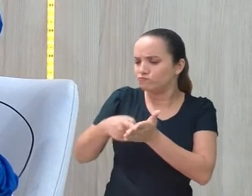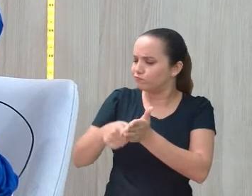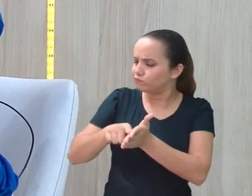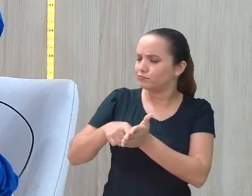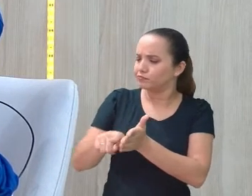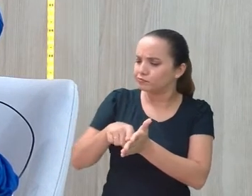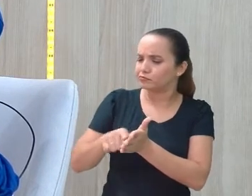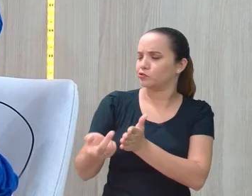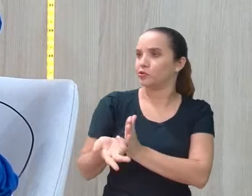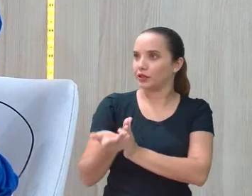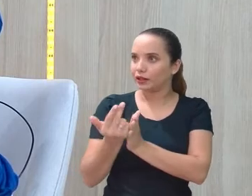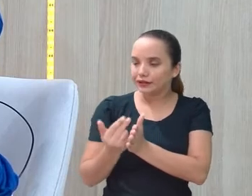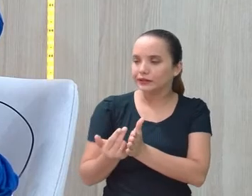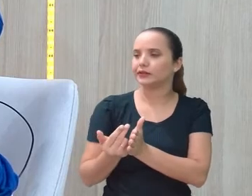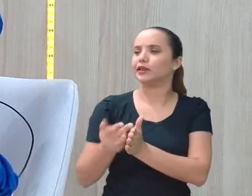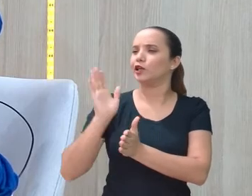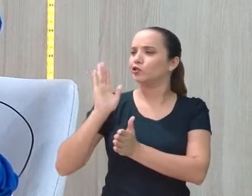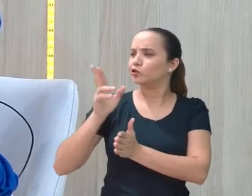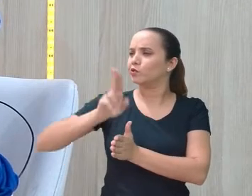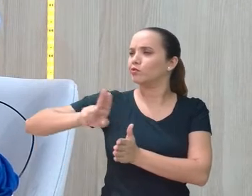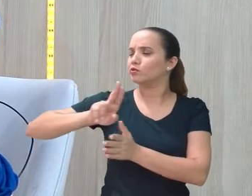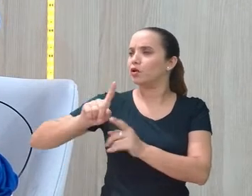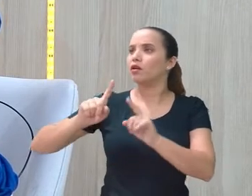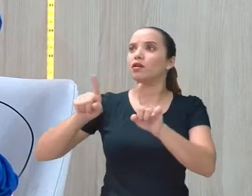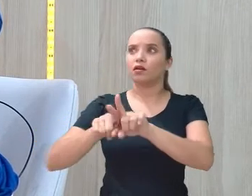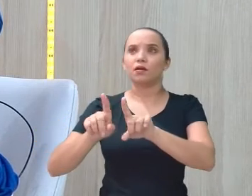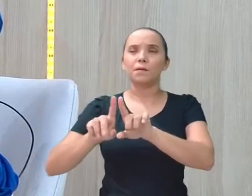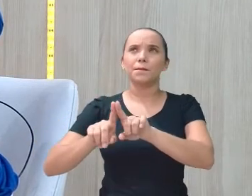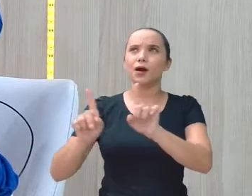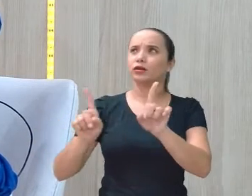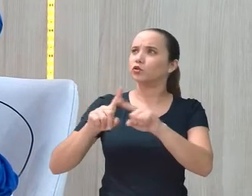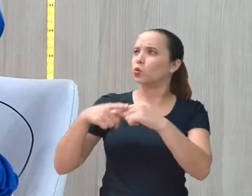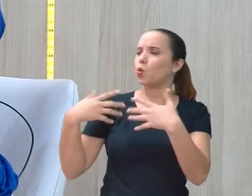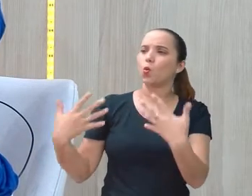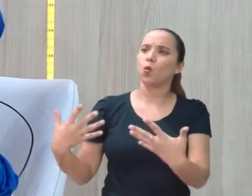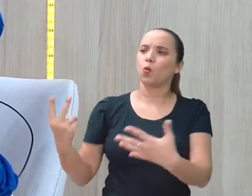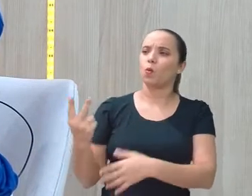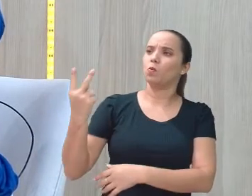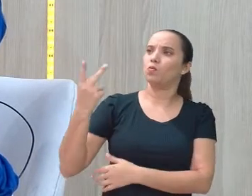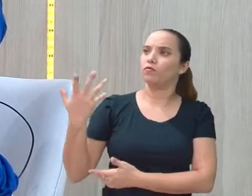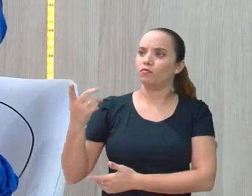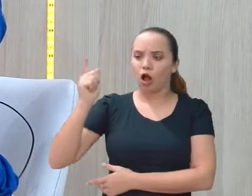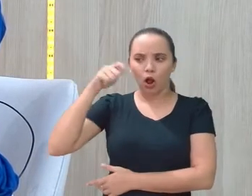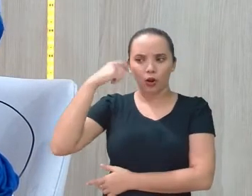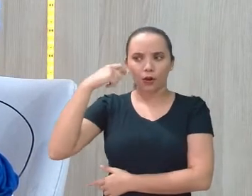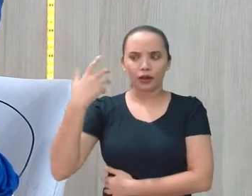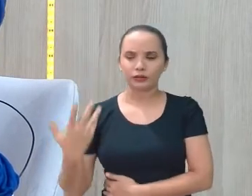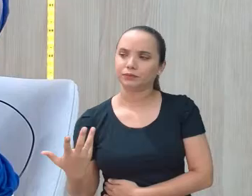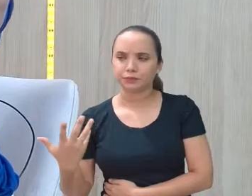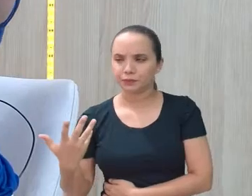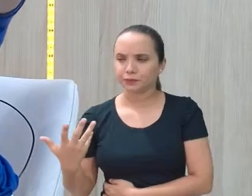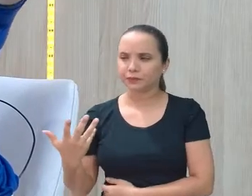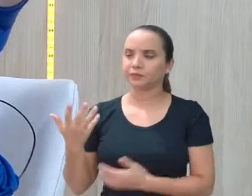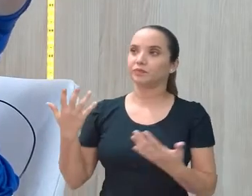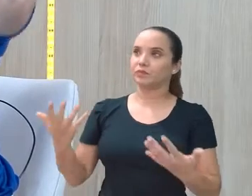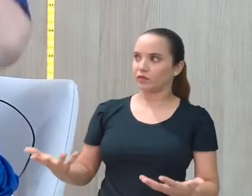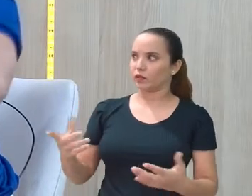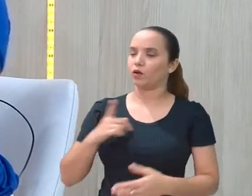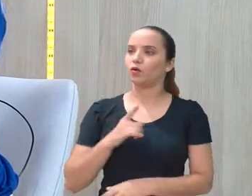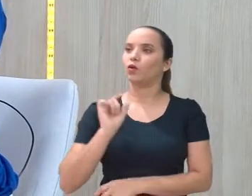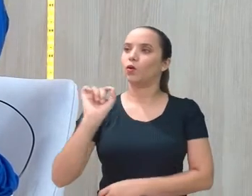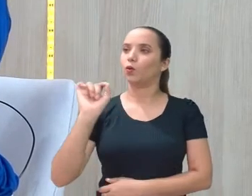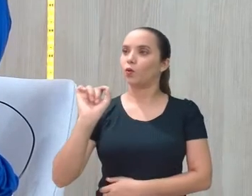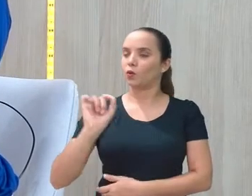na madeira. Sim. E qual o valor artístico desse trabalho, né? Gente, imenso. Então, nós temos o